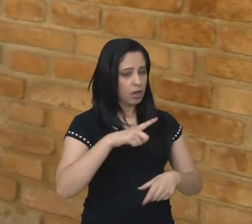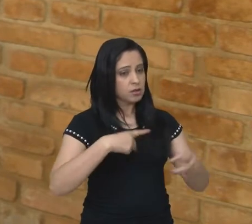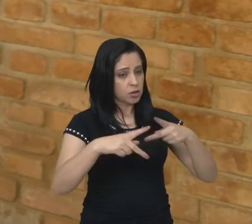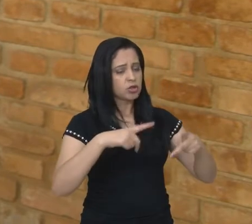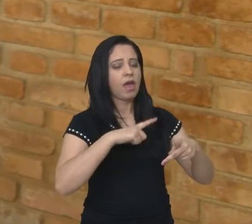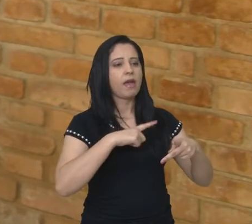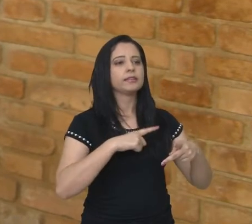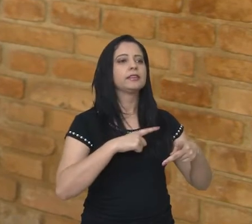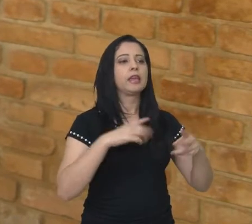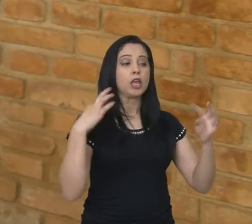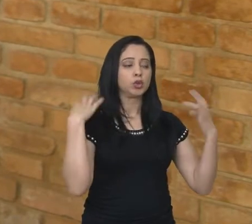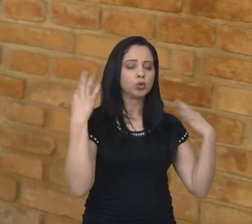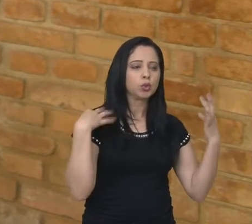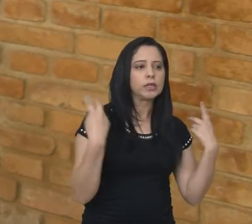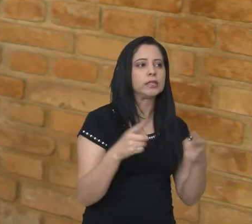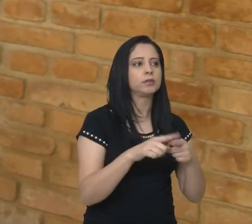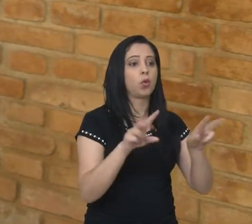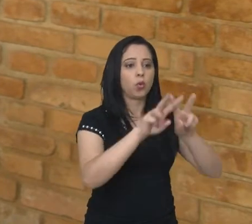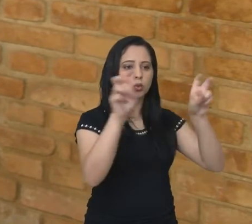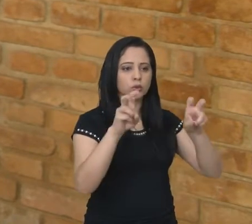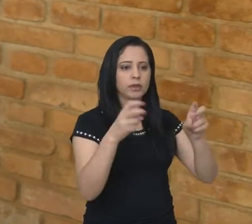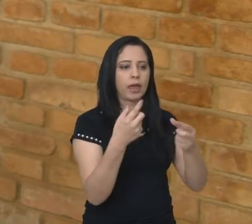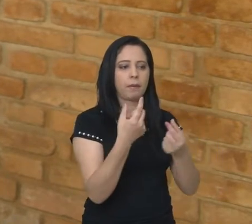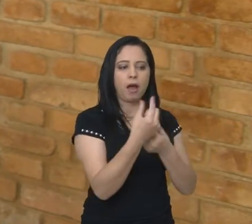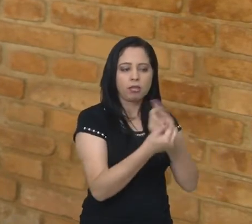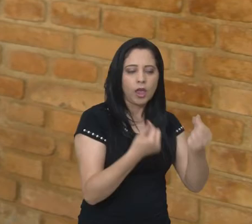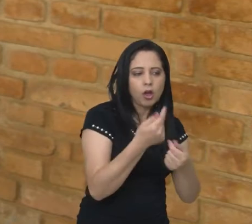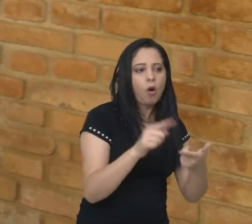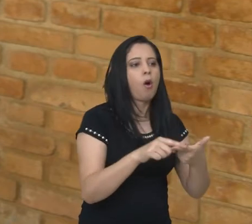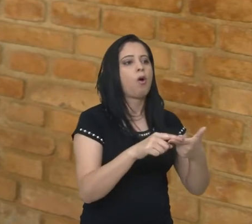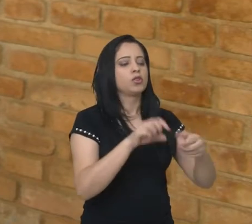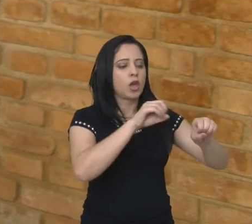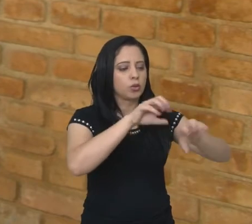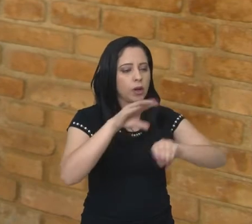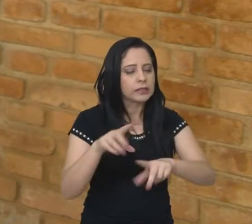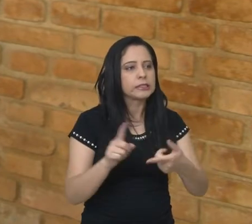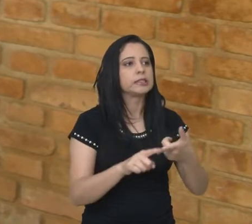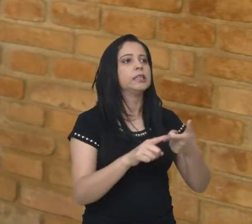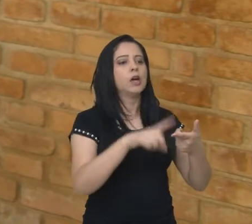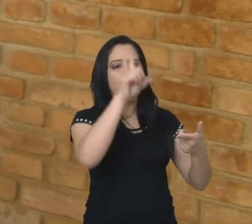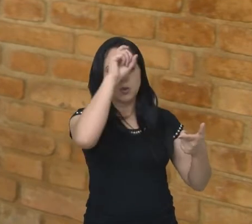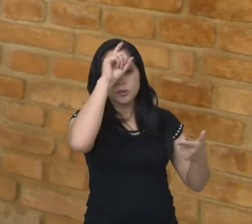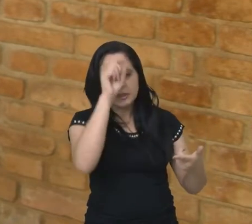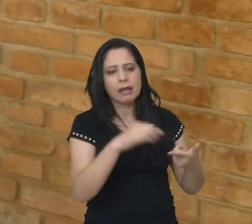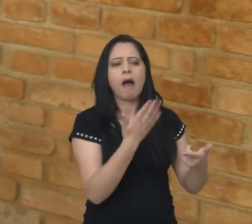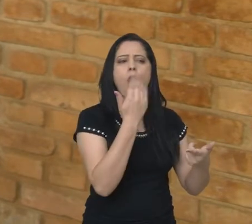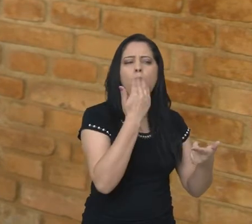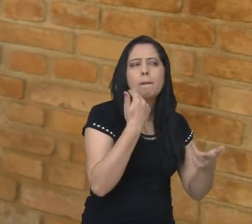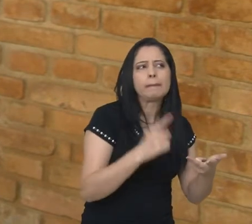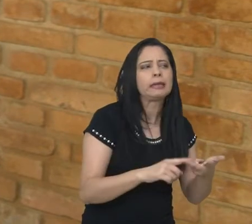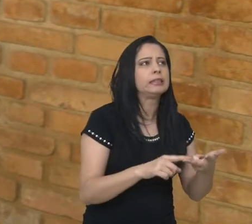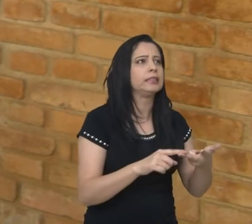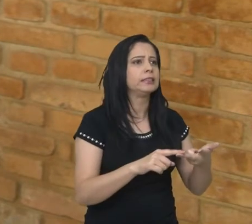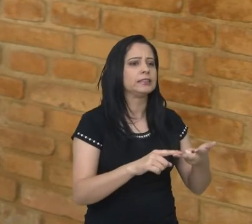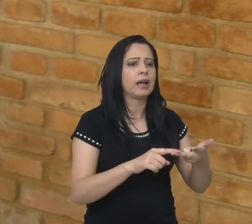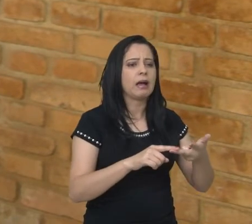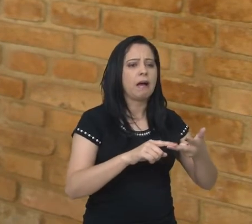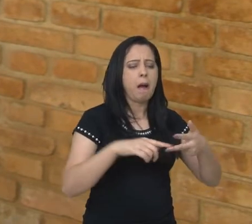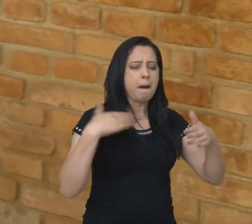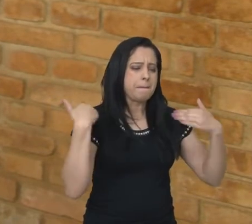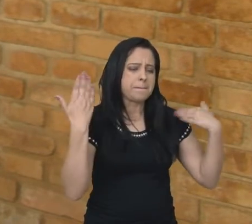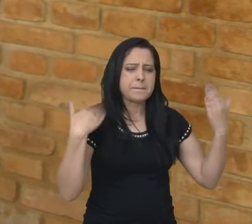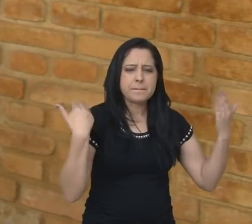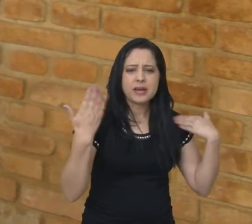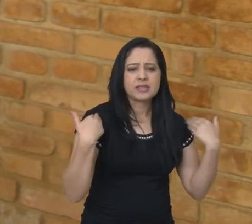muito forte na área de negócios, na área de educação, hospitalar, mas temos também aventura,